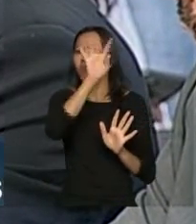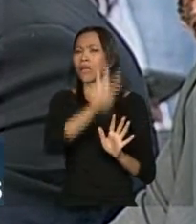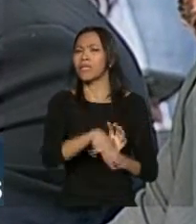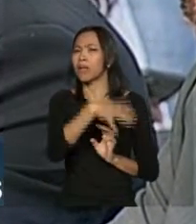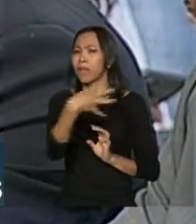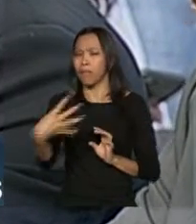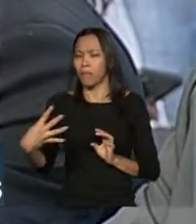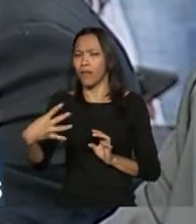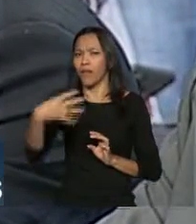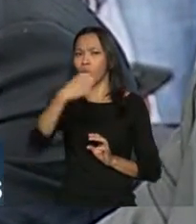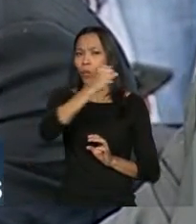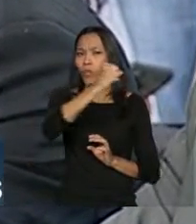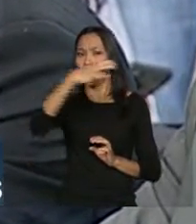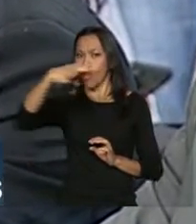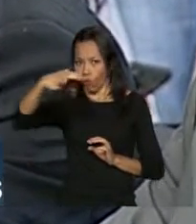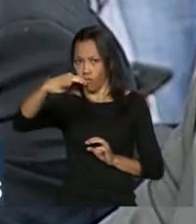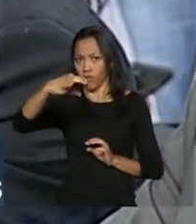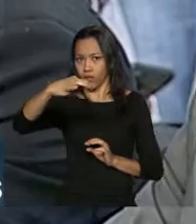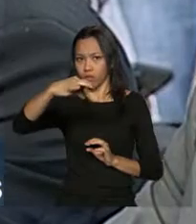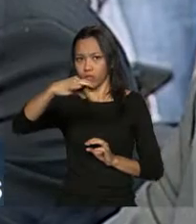e a 9.